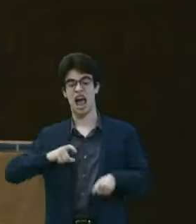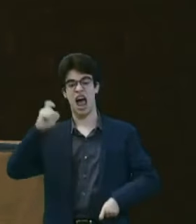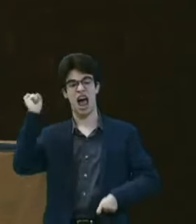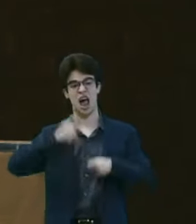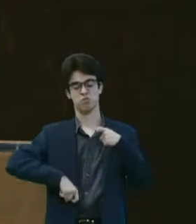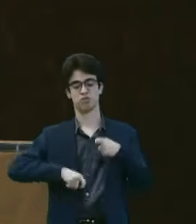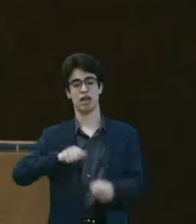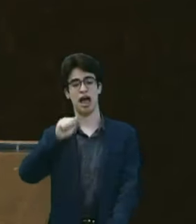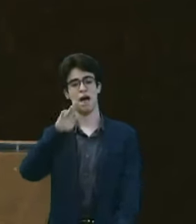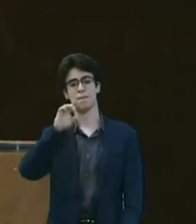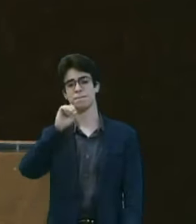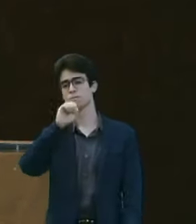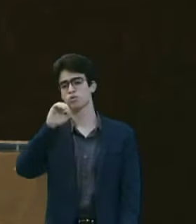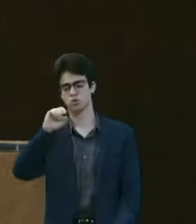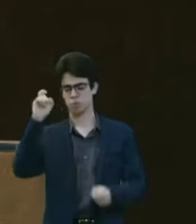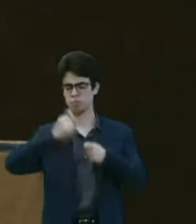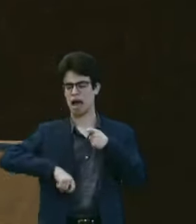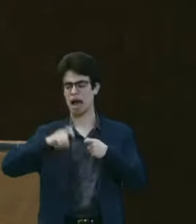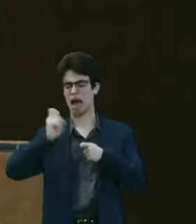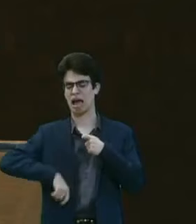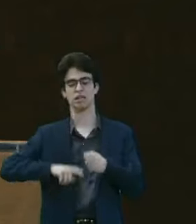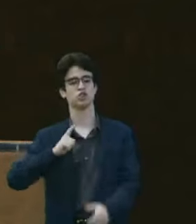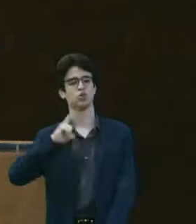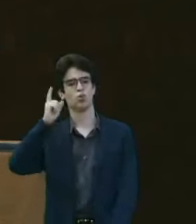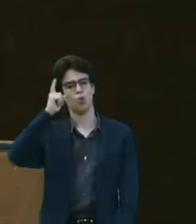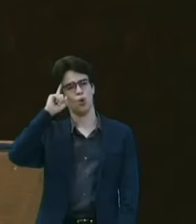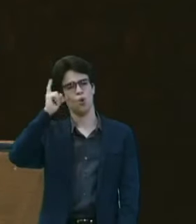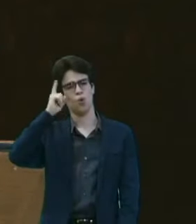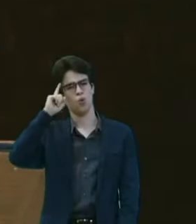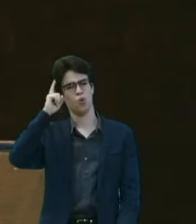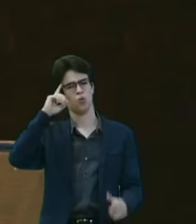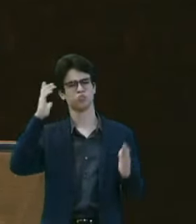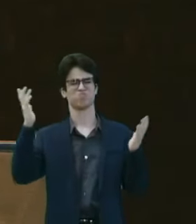não param de aparecer todos os dias.